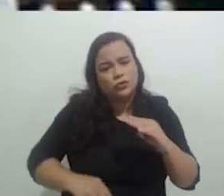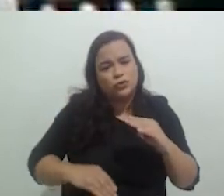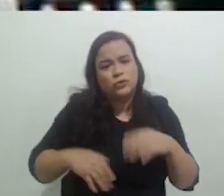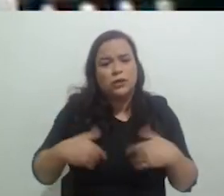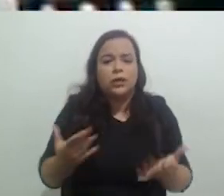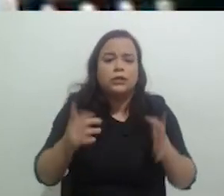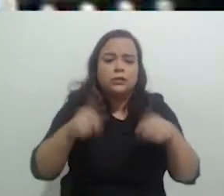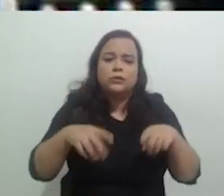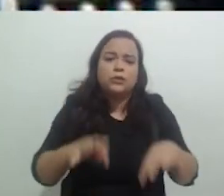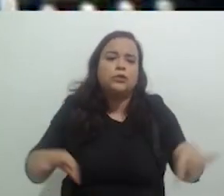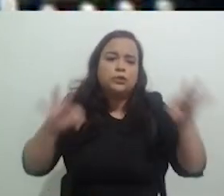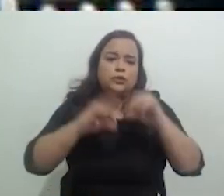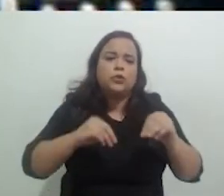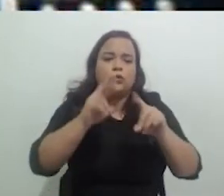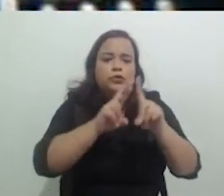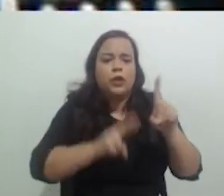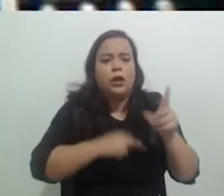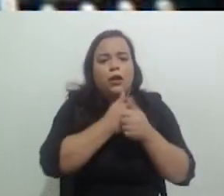né? Porque tinha...